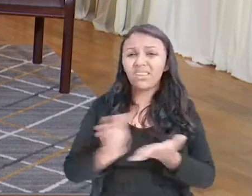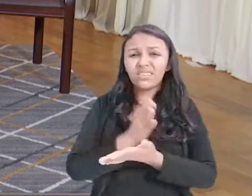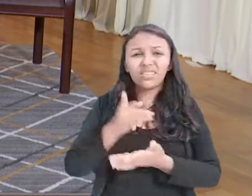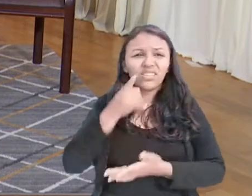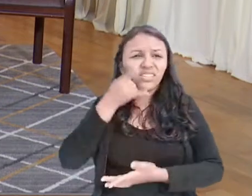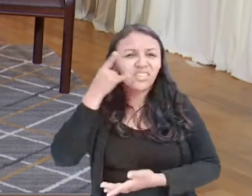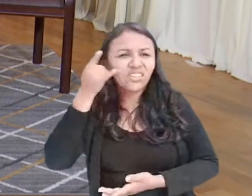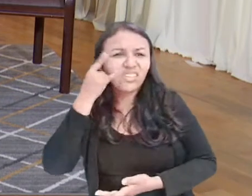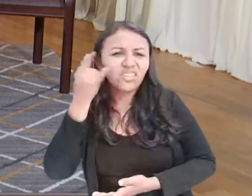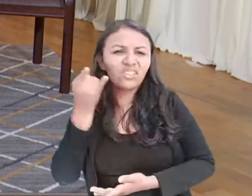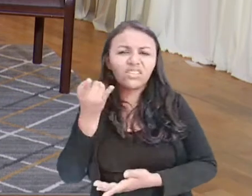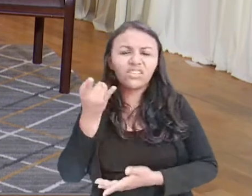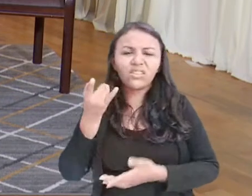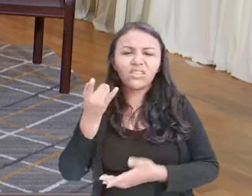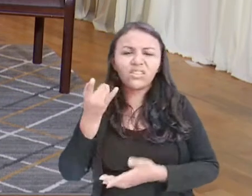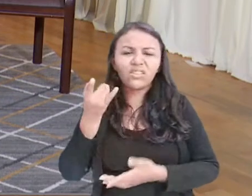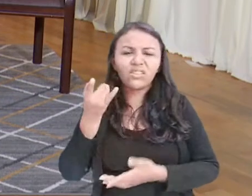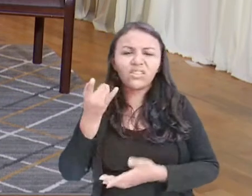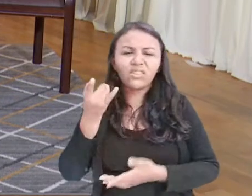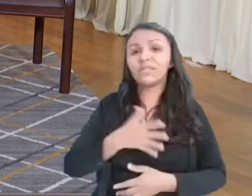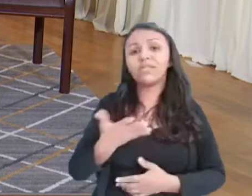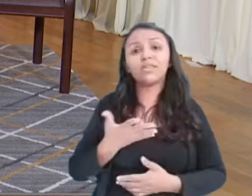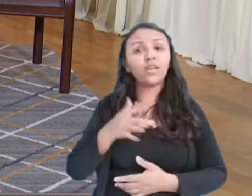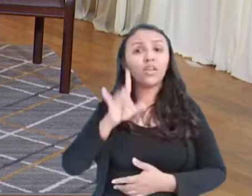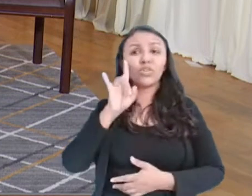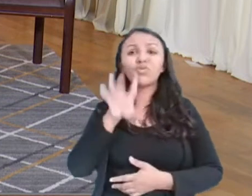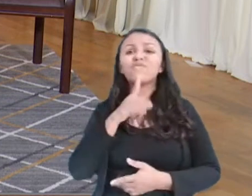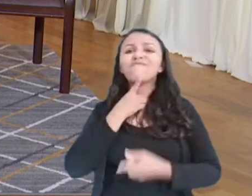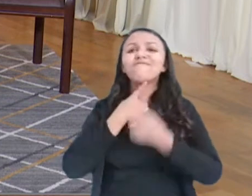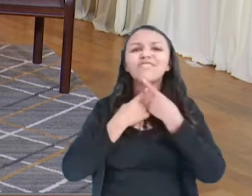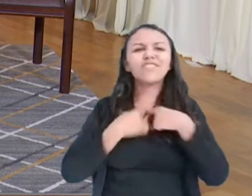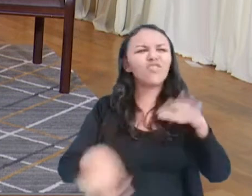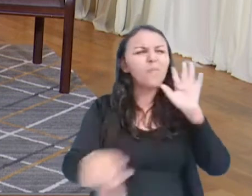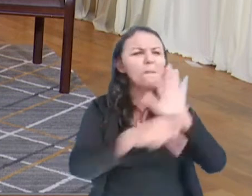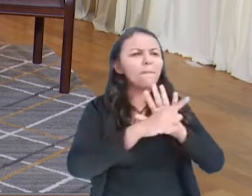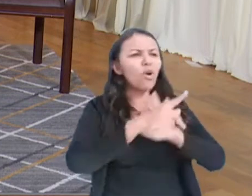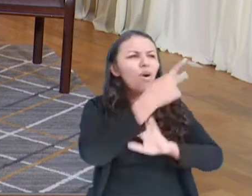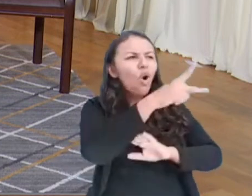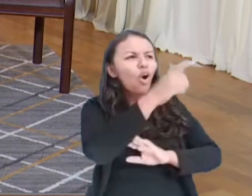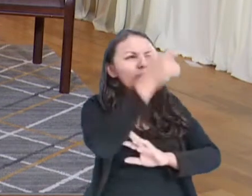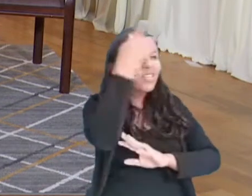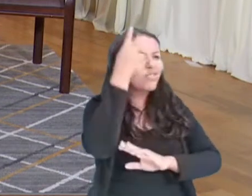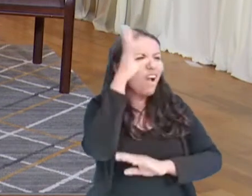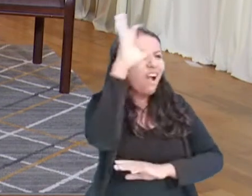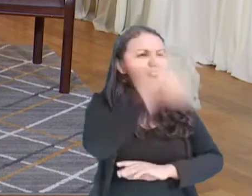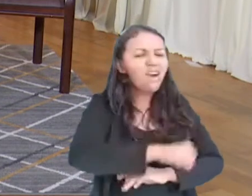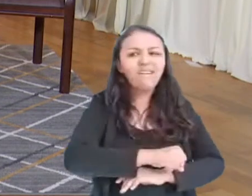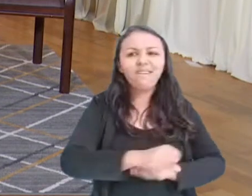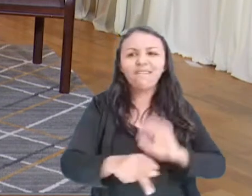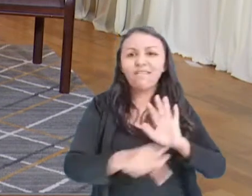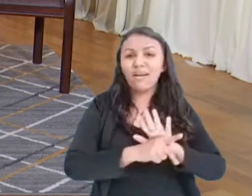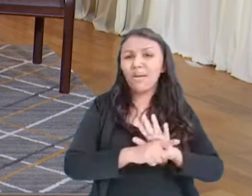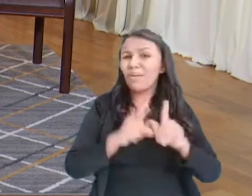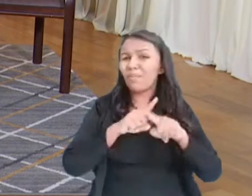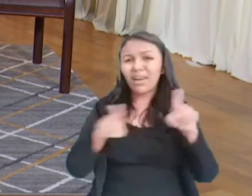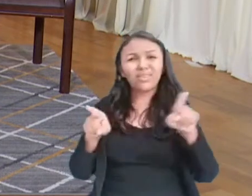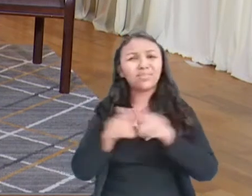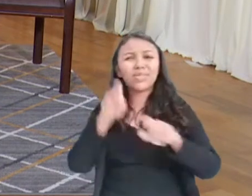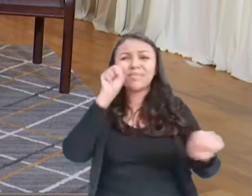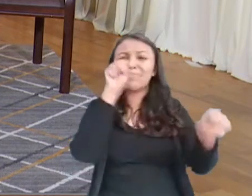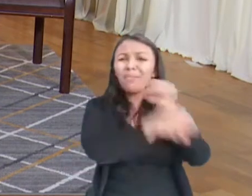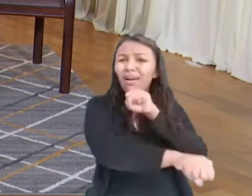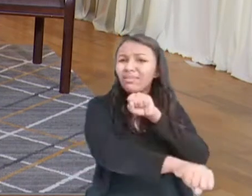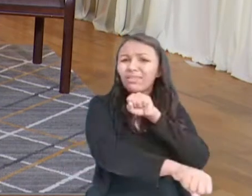corrupção, não só de desejo de se apropriar das coisas dos outros, mas também de tirar a vida dos outros, como se elas não